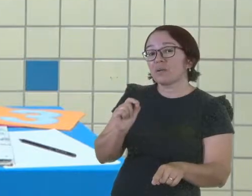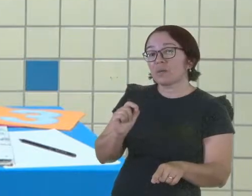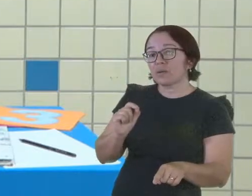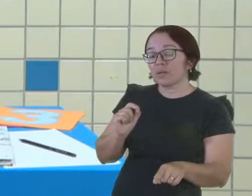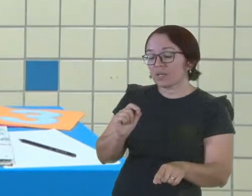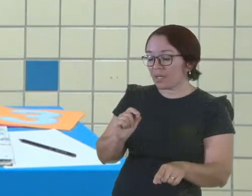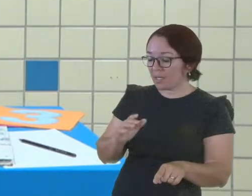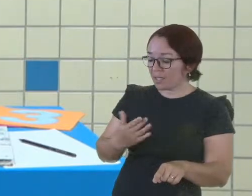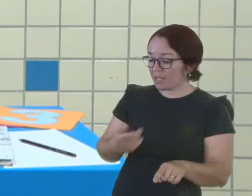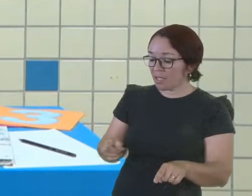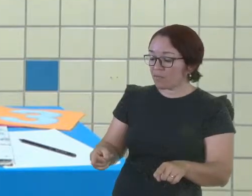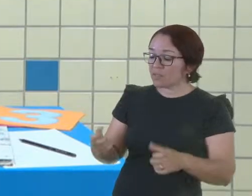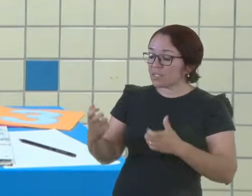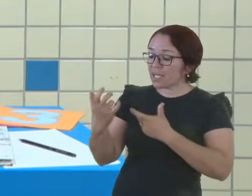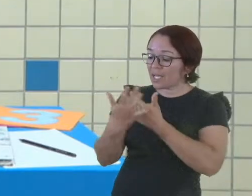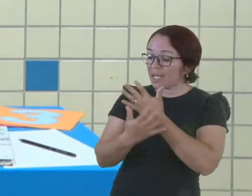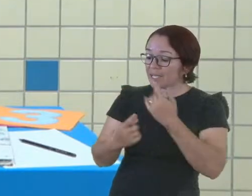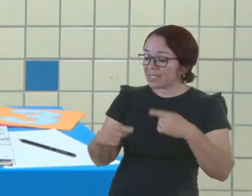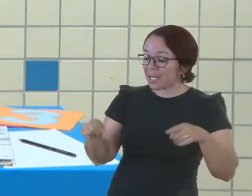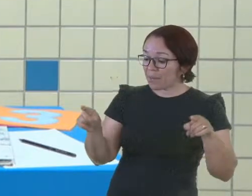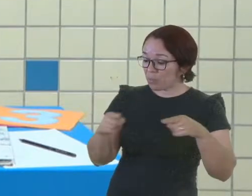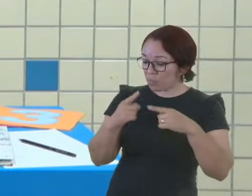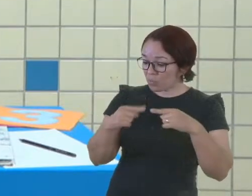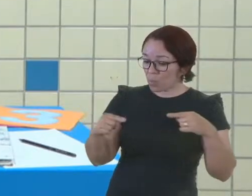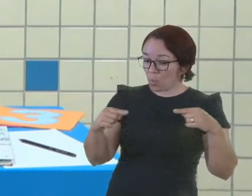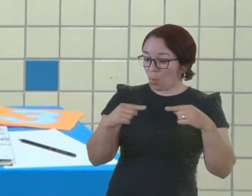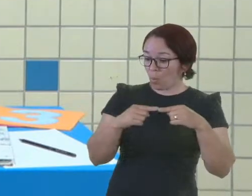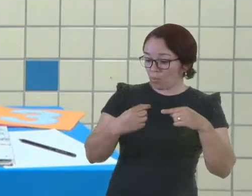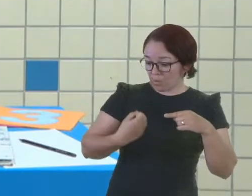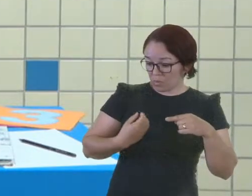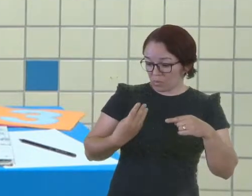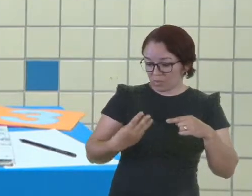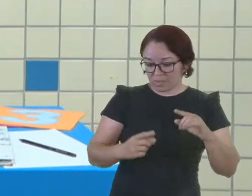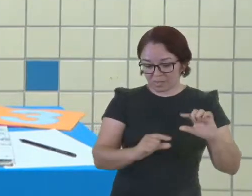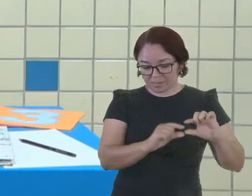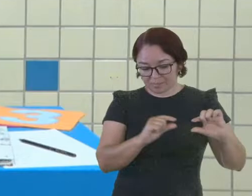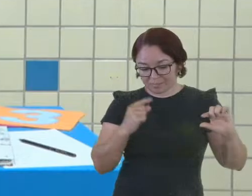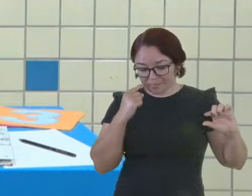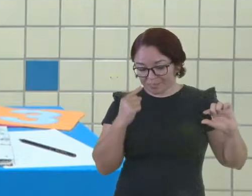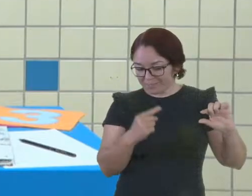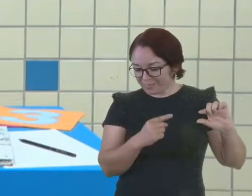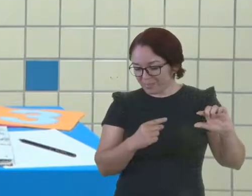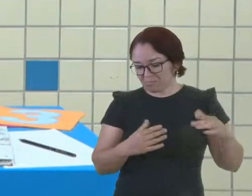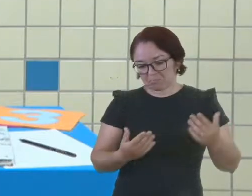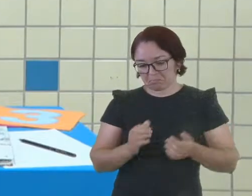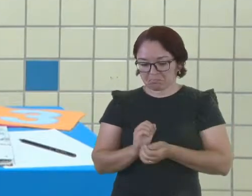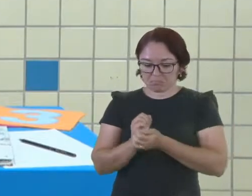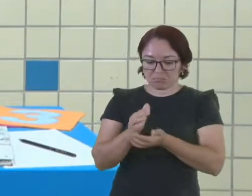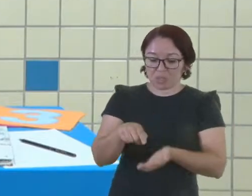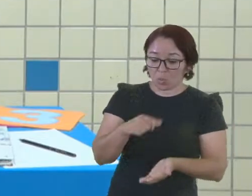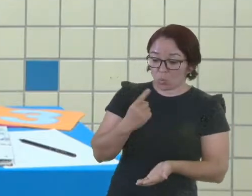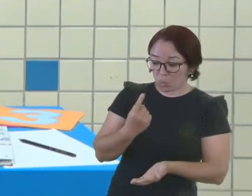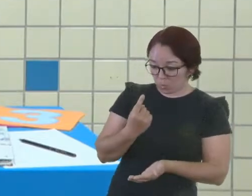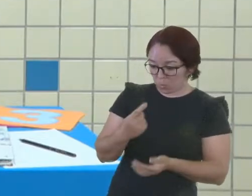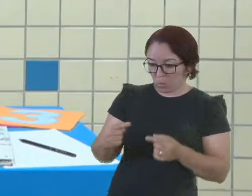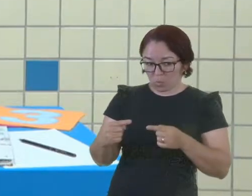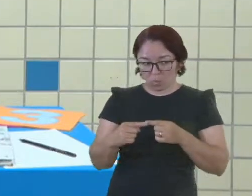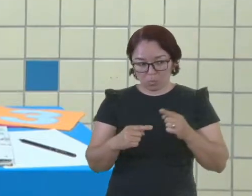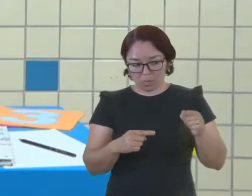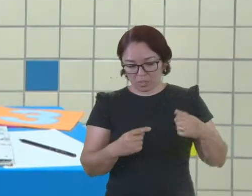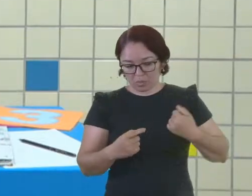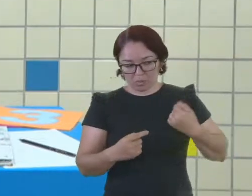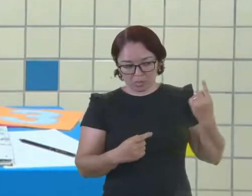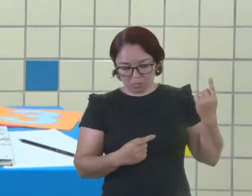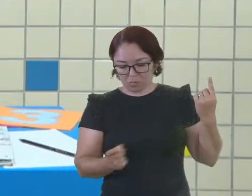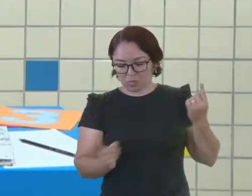da música da Mariana, que fala do número 3. Se caiu o número 1, e assim sucessivamente.